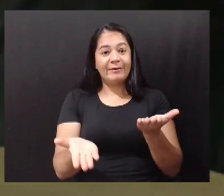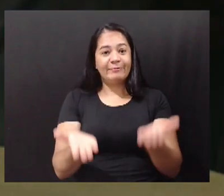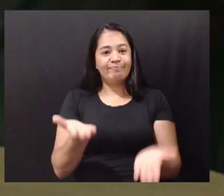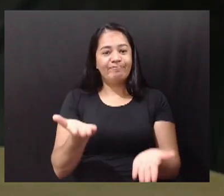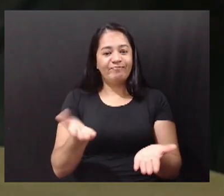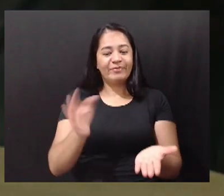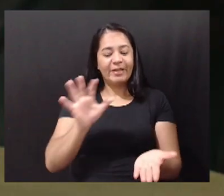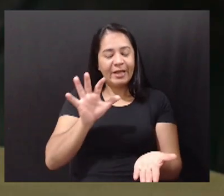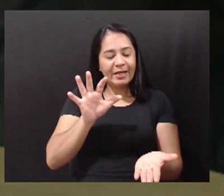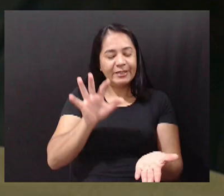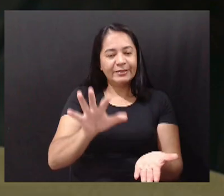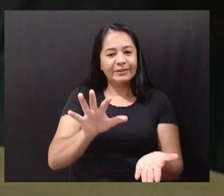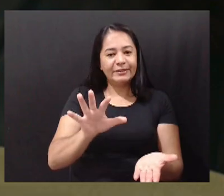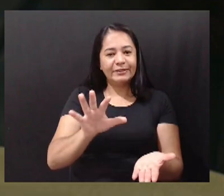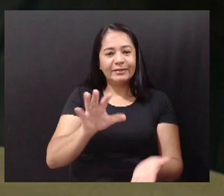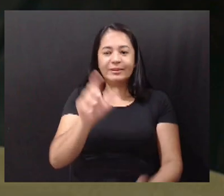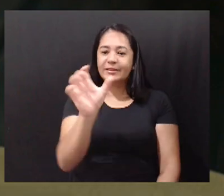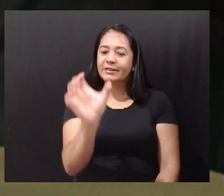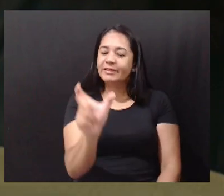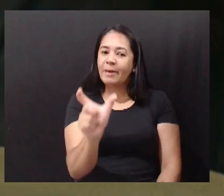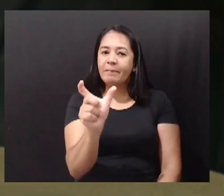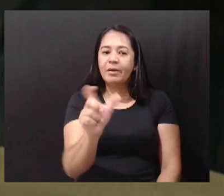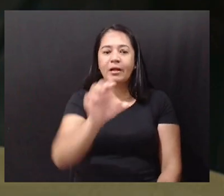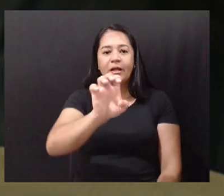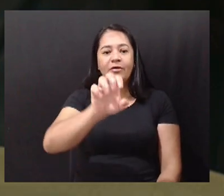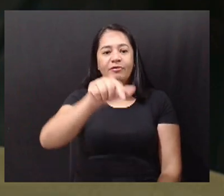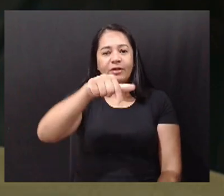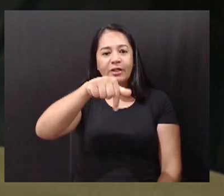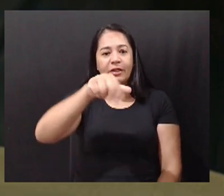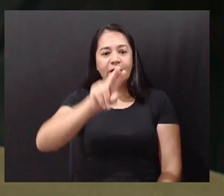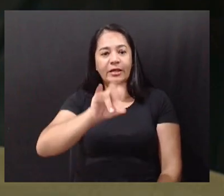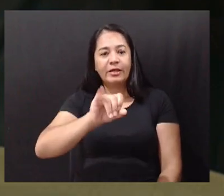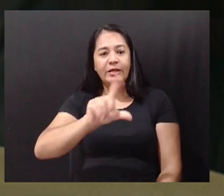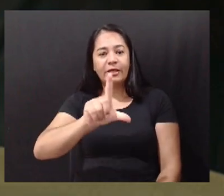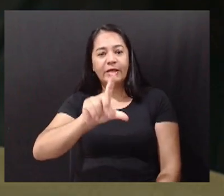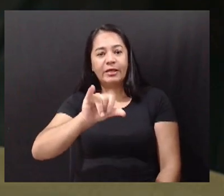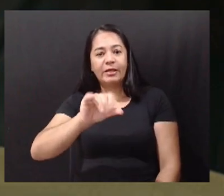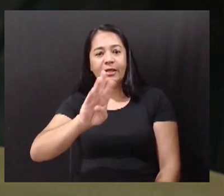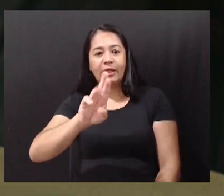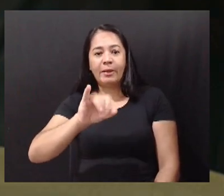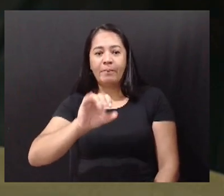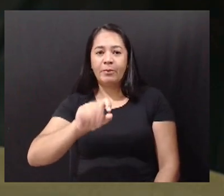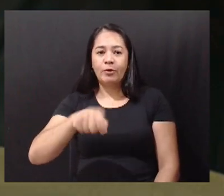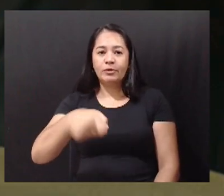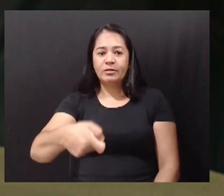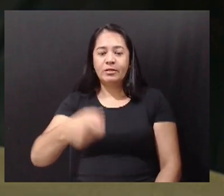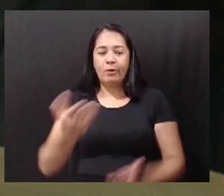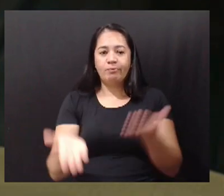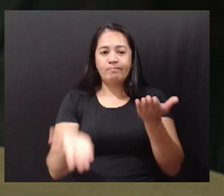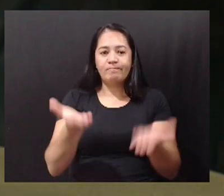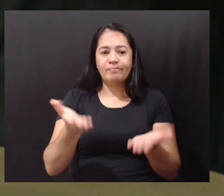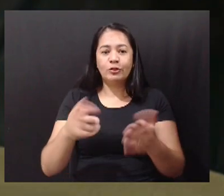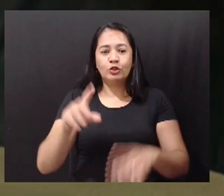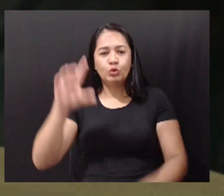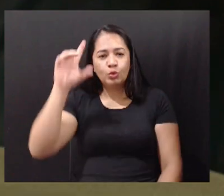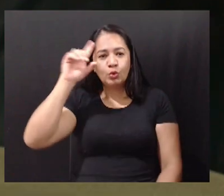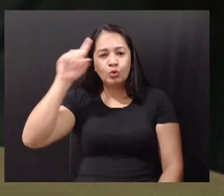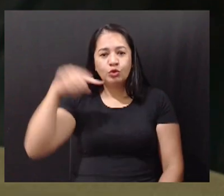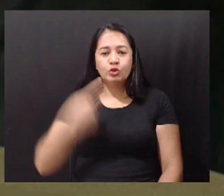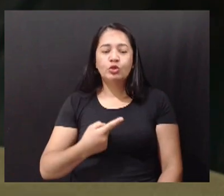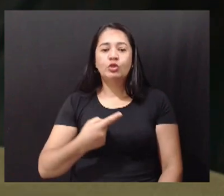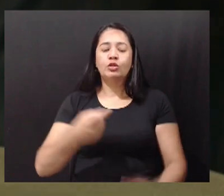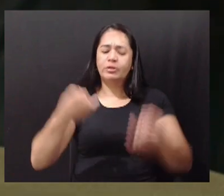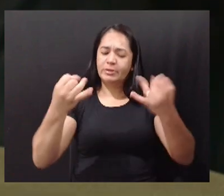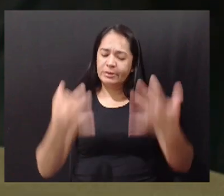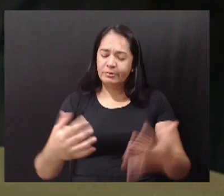é uma palavra que todos os dias a gente tem ela aqui no nosso programa e a gente está na busca desse equilíbrio. Hoje